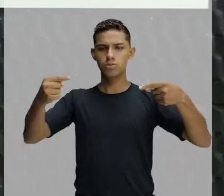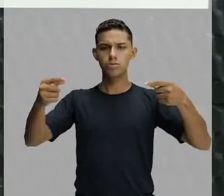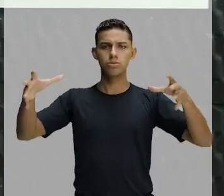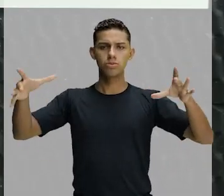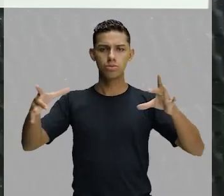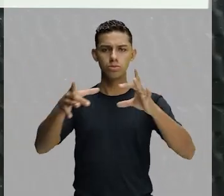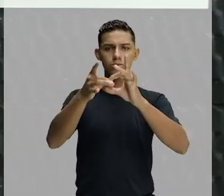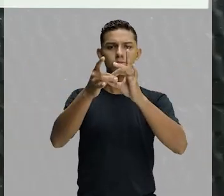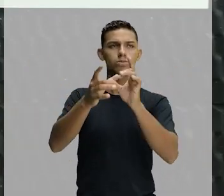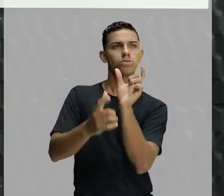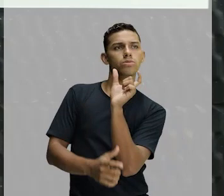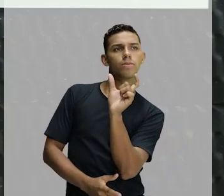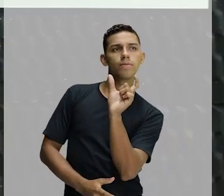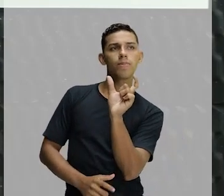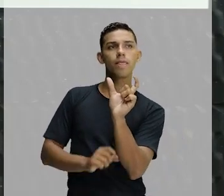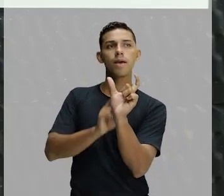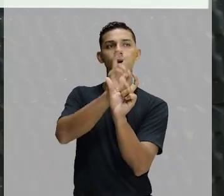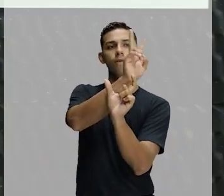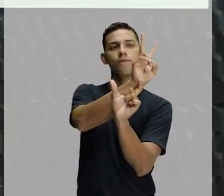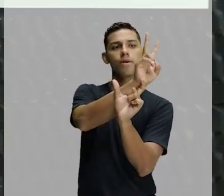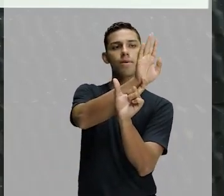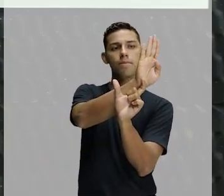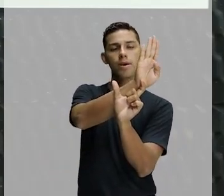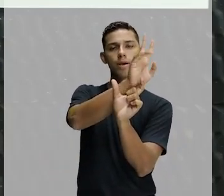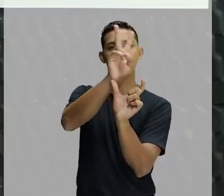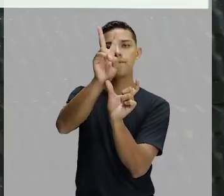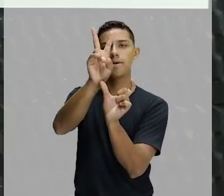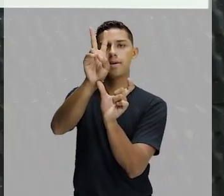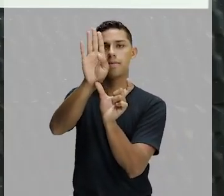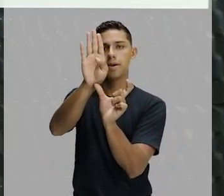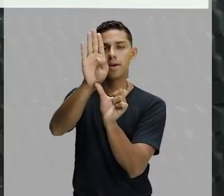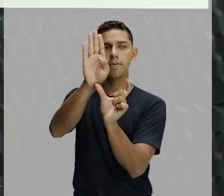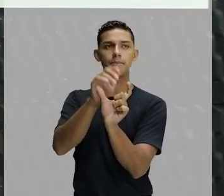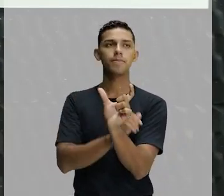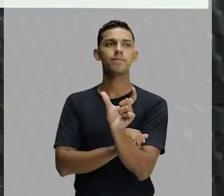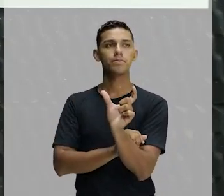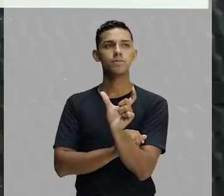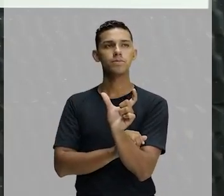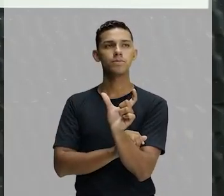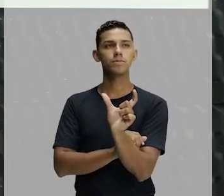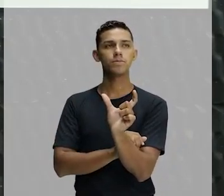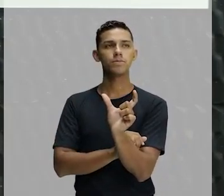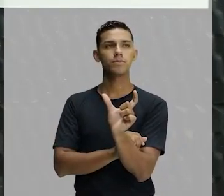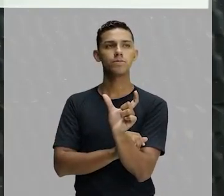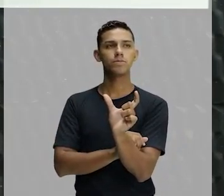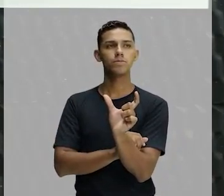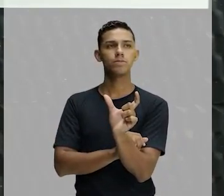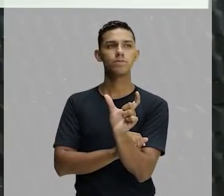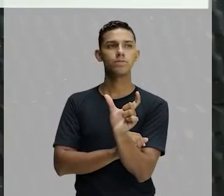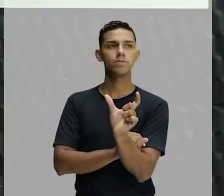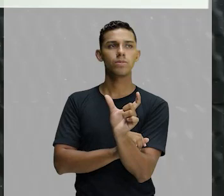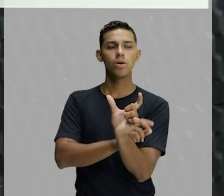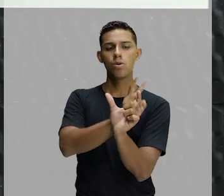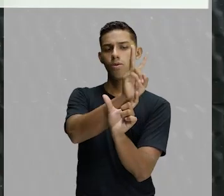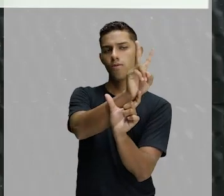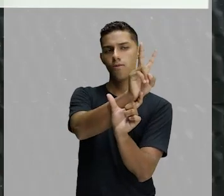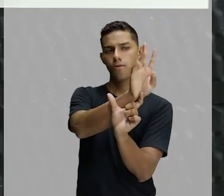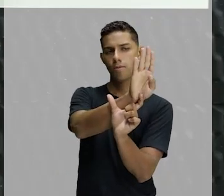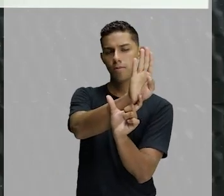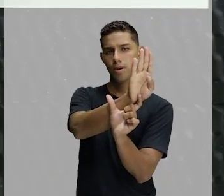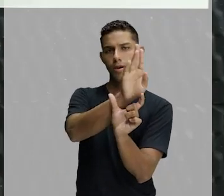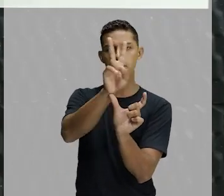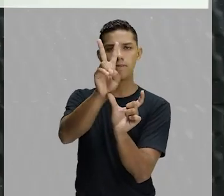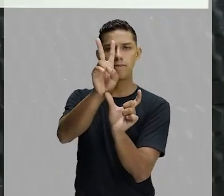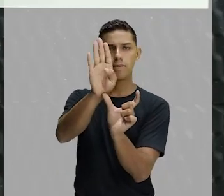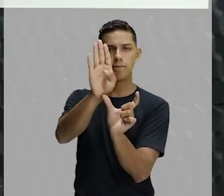está cruzando com VB. Vou colocar aqui. Certo? Então, como é que eu cruzo?